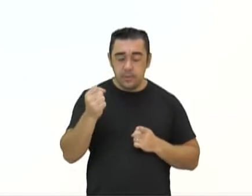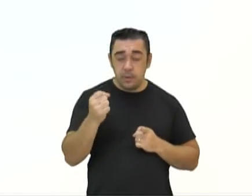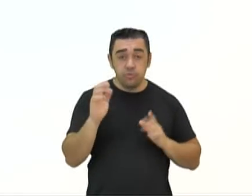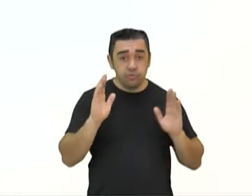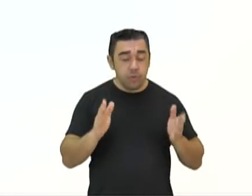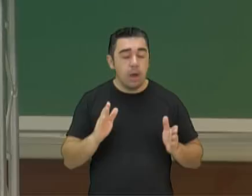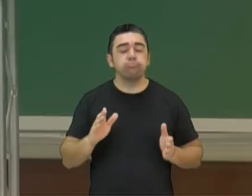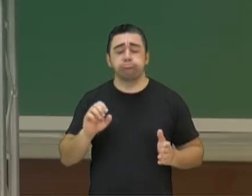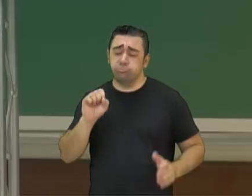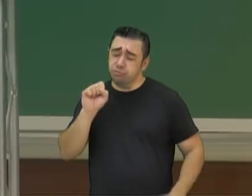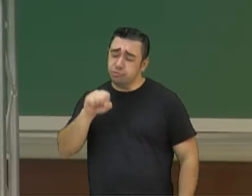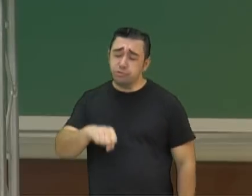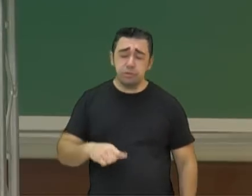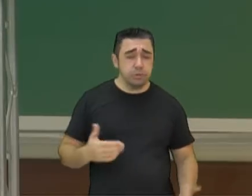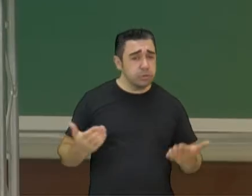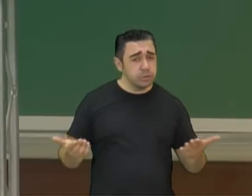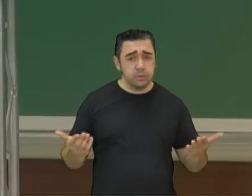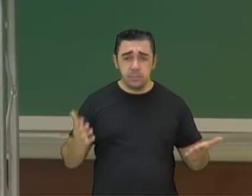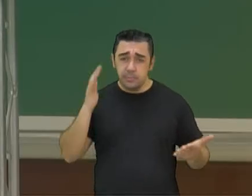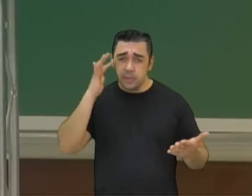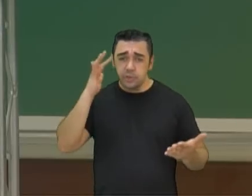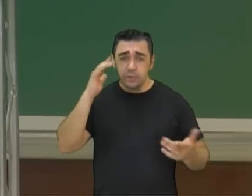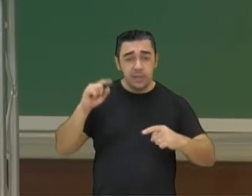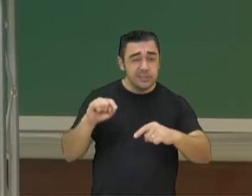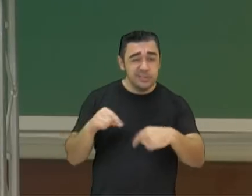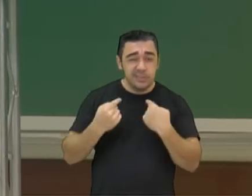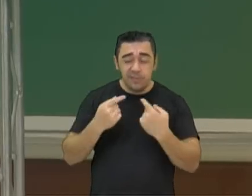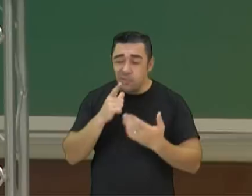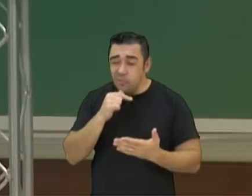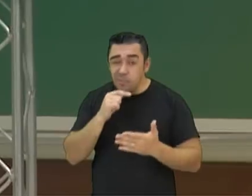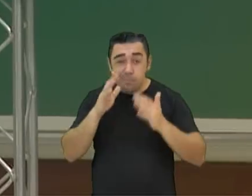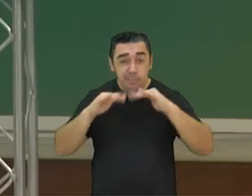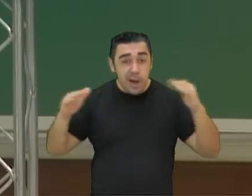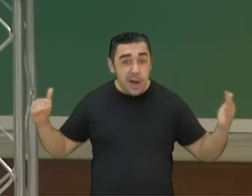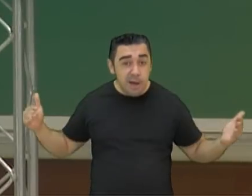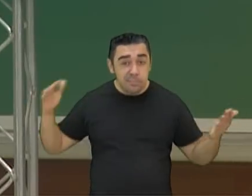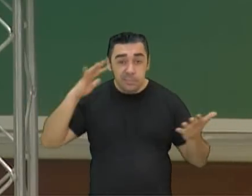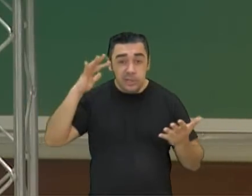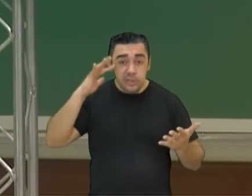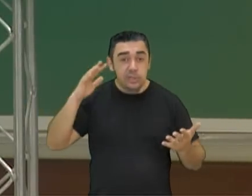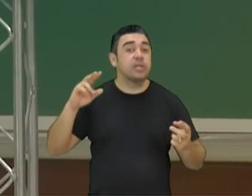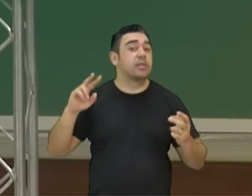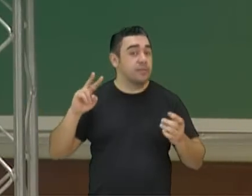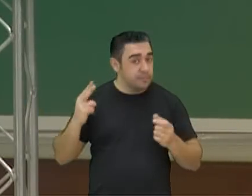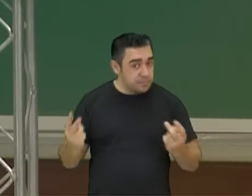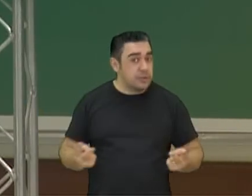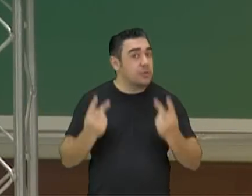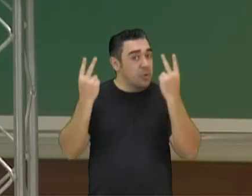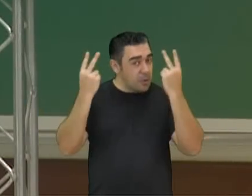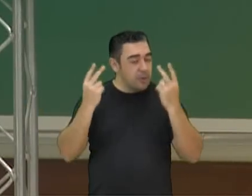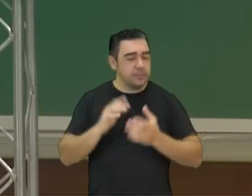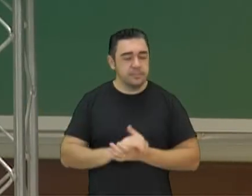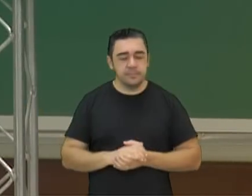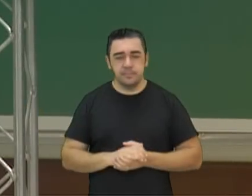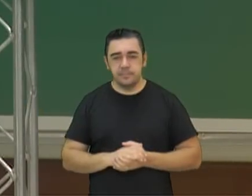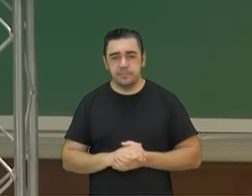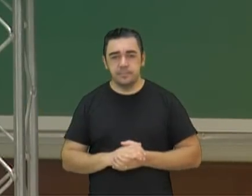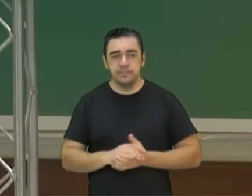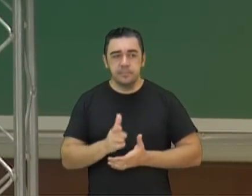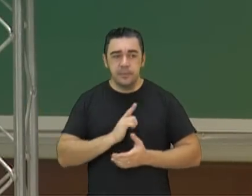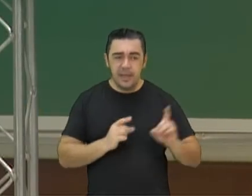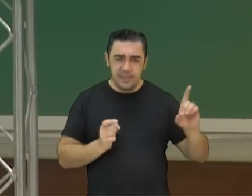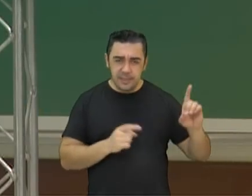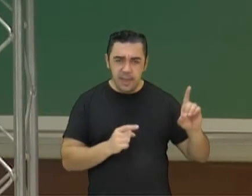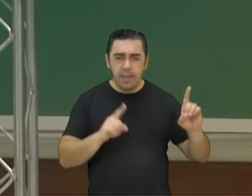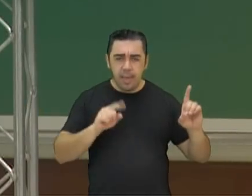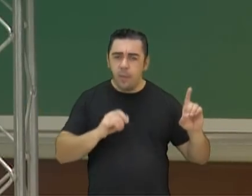percurso, vencer o desafio da água aberta, já é uma grande vitória. A travessia do Canal da Mancha é um